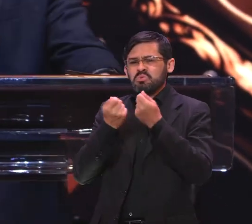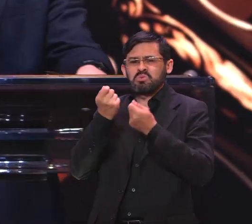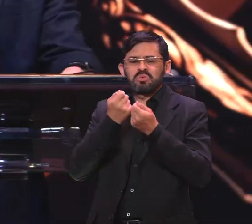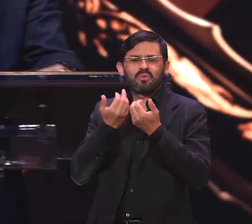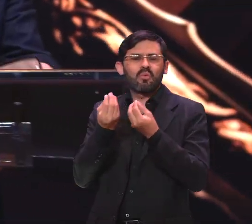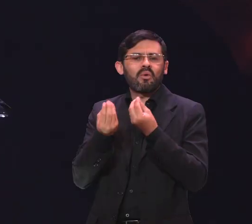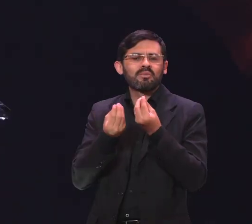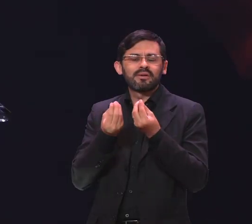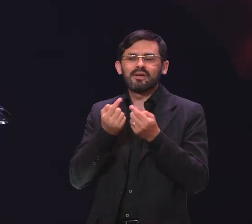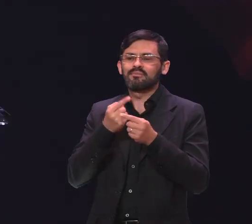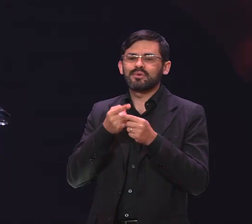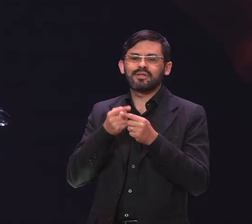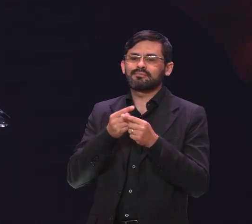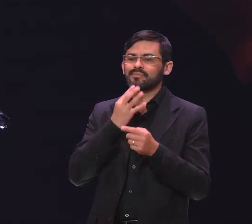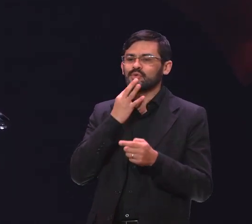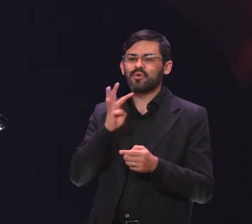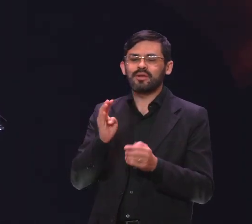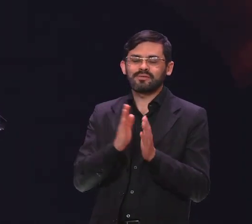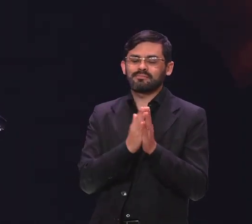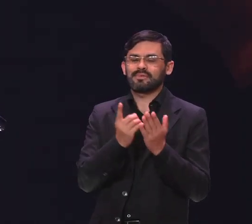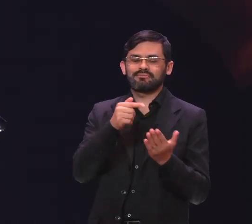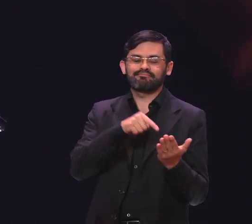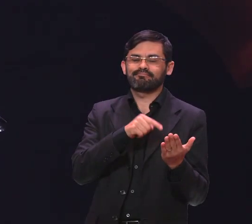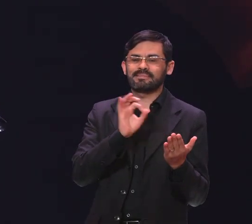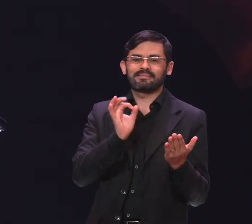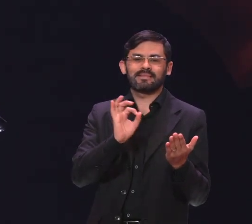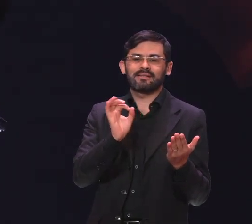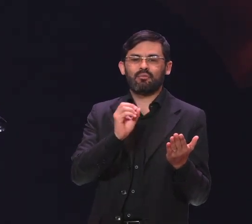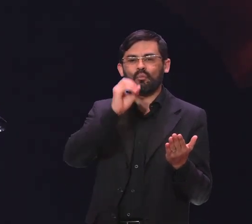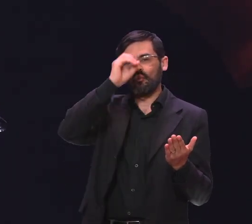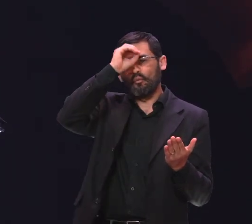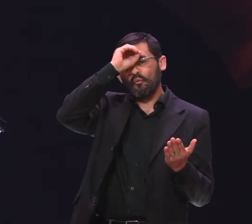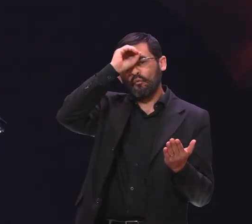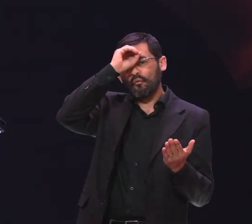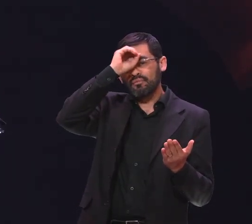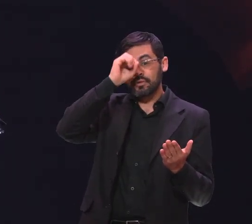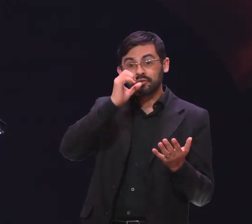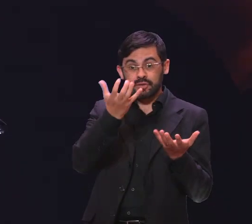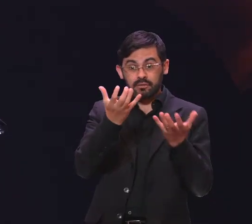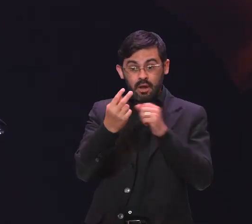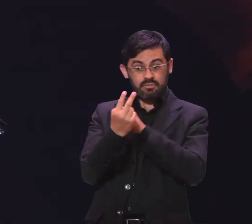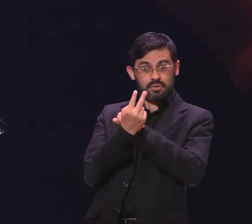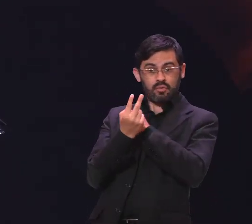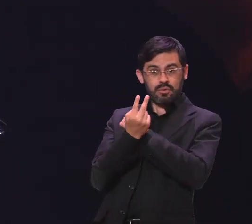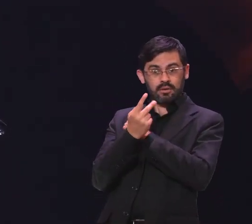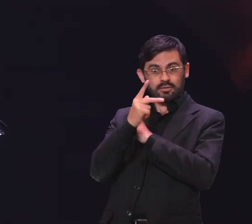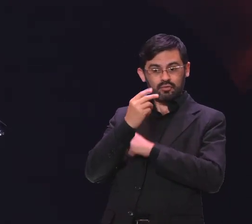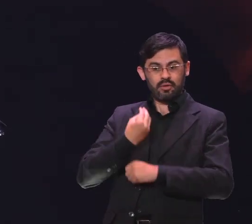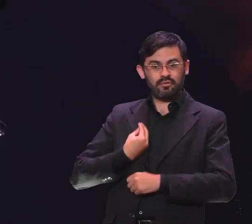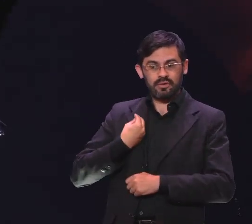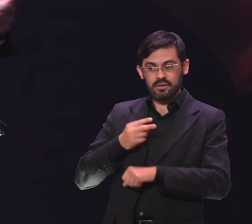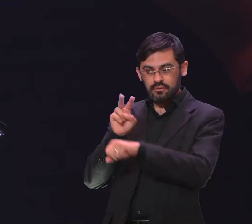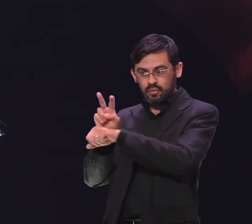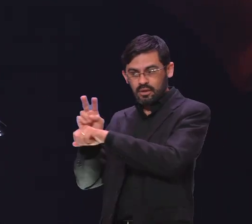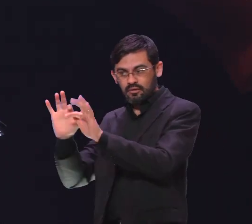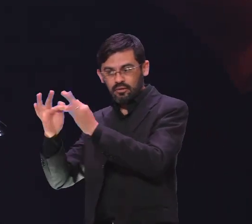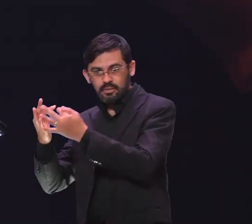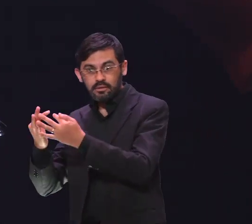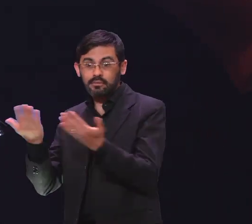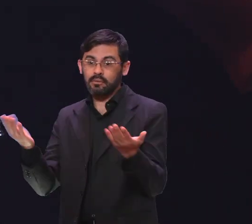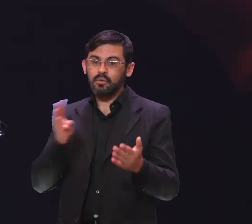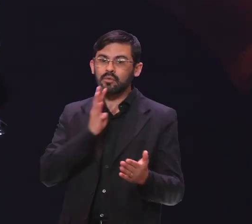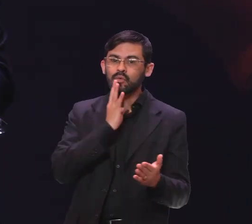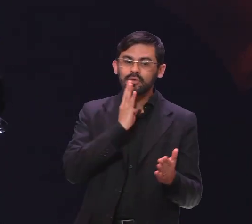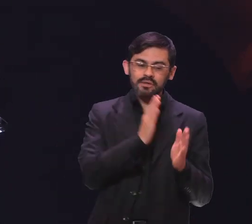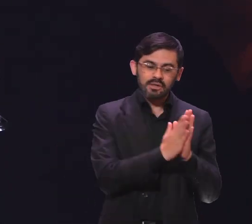quê? Porque não conhece as Escrituras. Você quer se defender e defender os seus? Conheça a Bíblia.